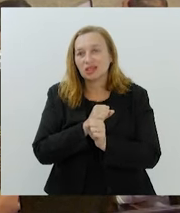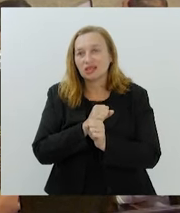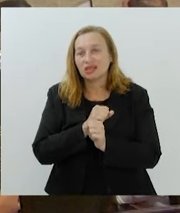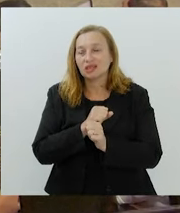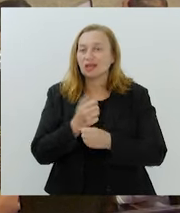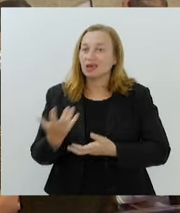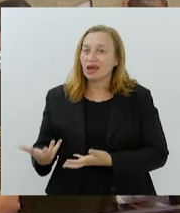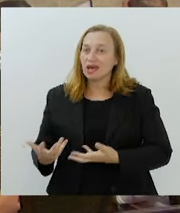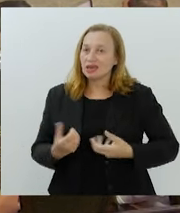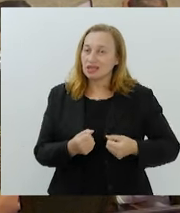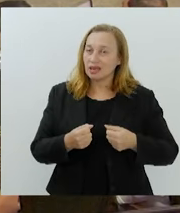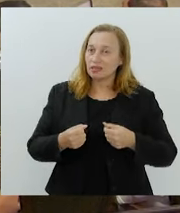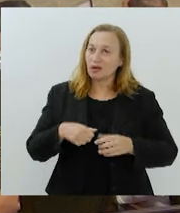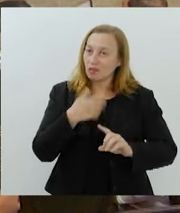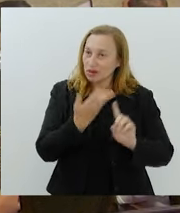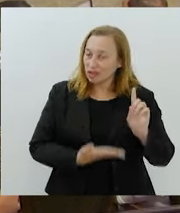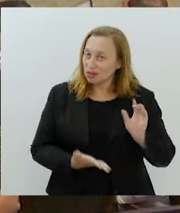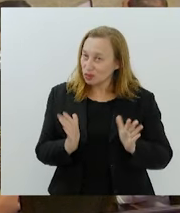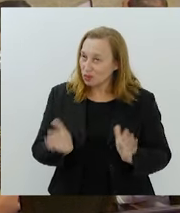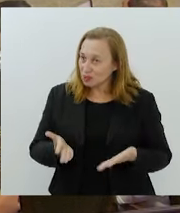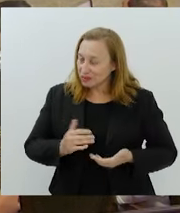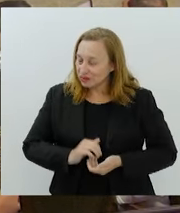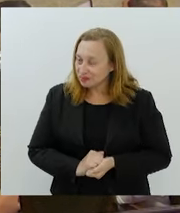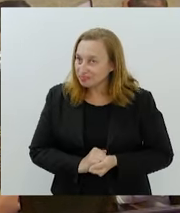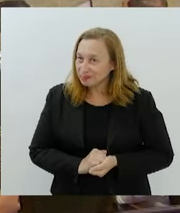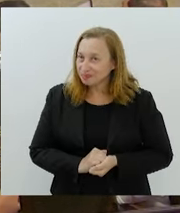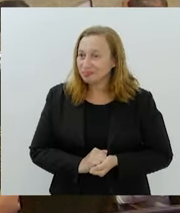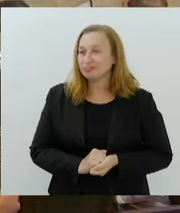essa homenagem.